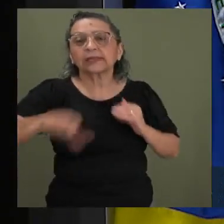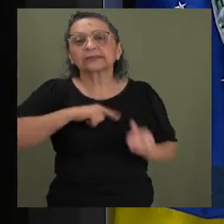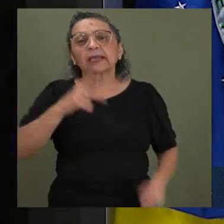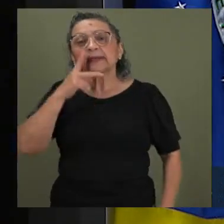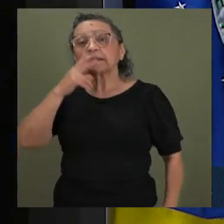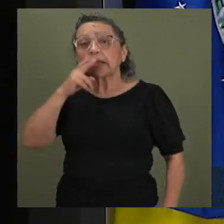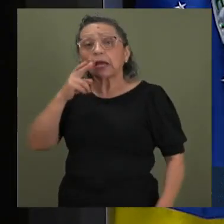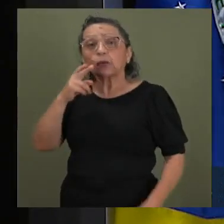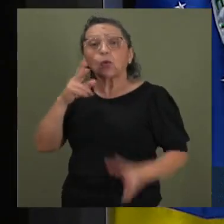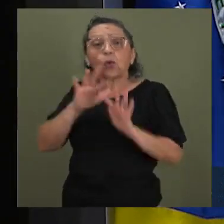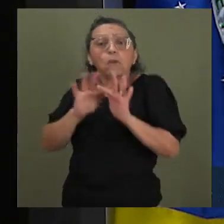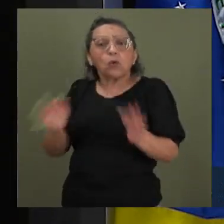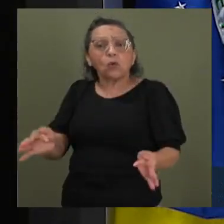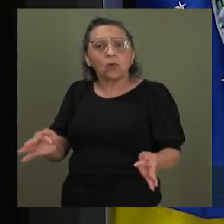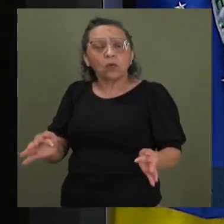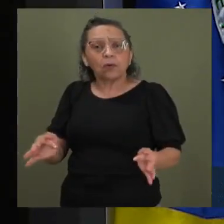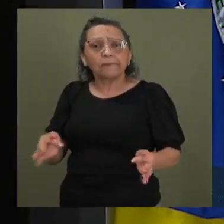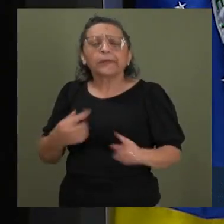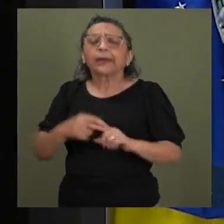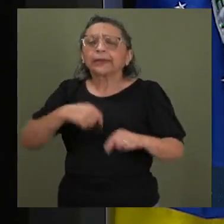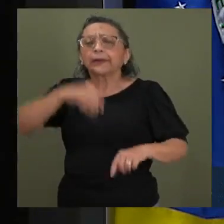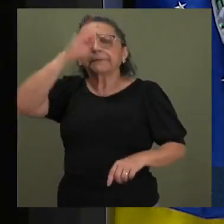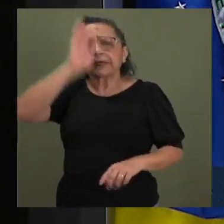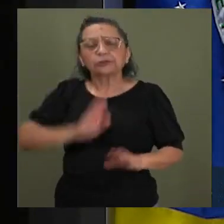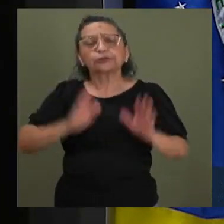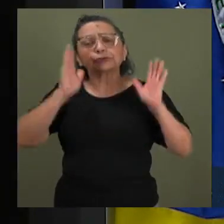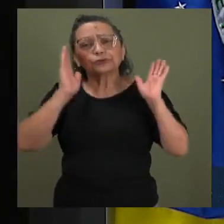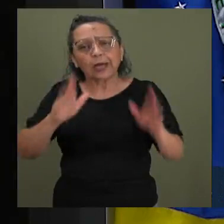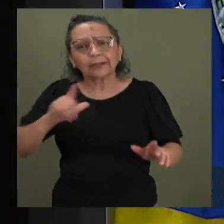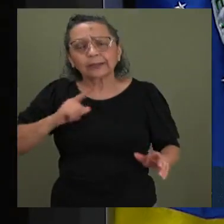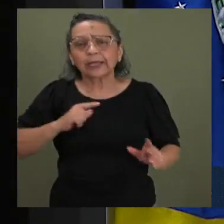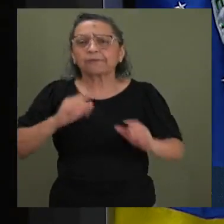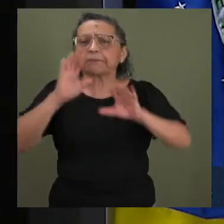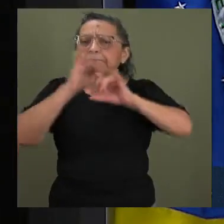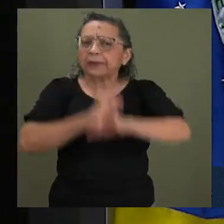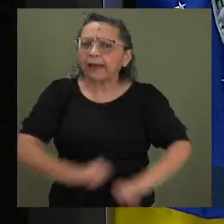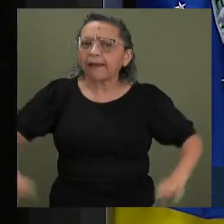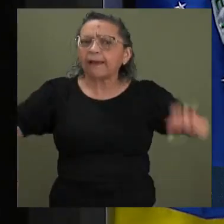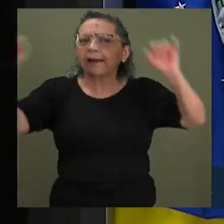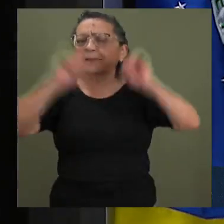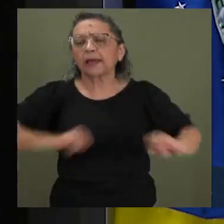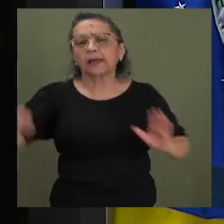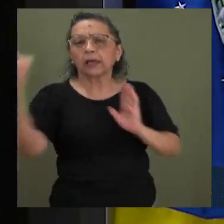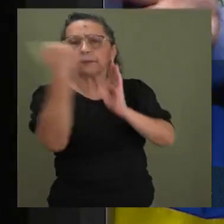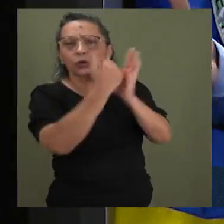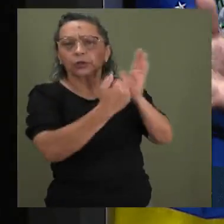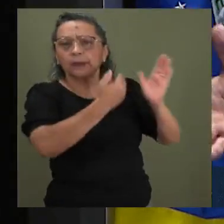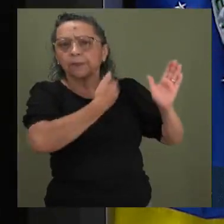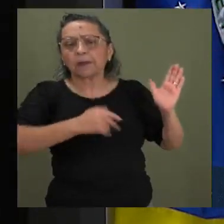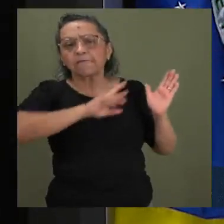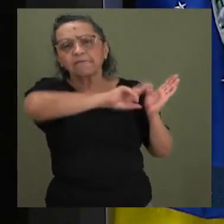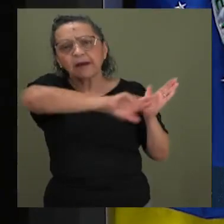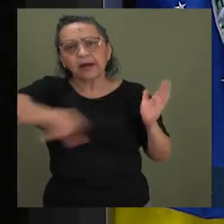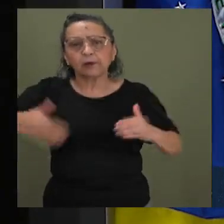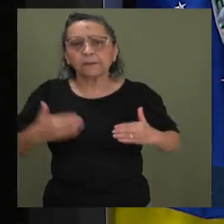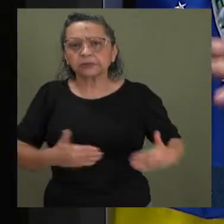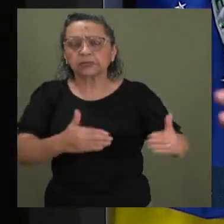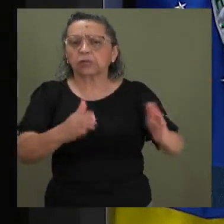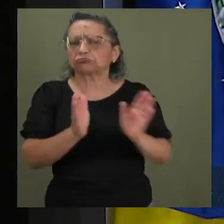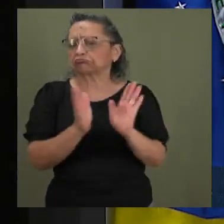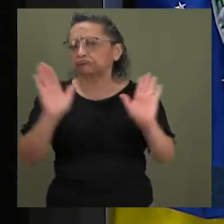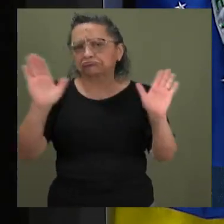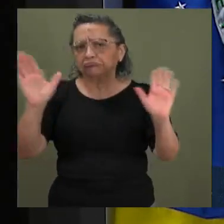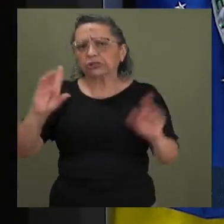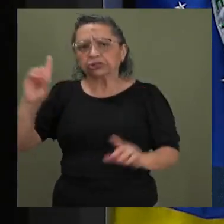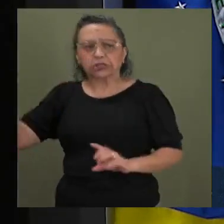cigarro também, que nós tivemos no Brasil políticas públicas por vários ministérios, seja de direita, de